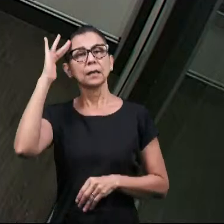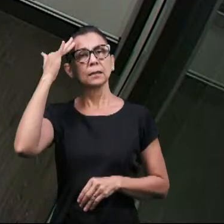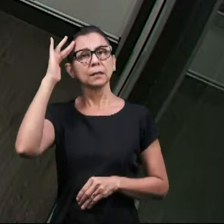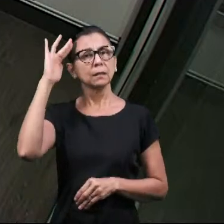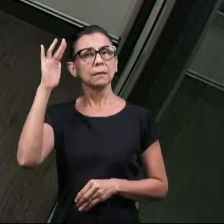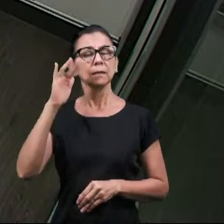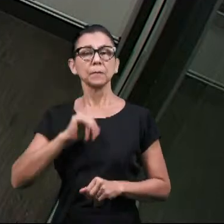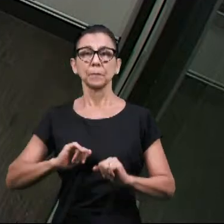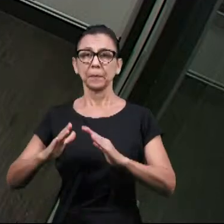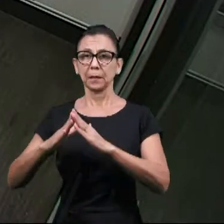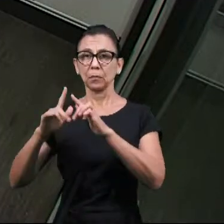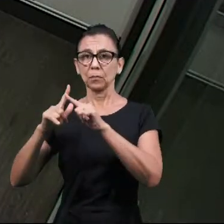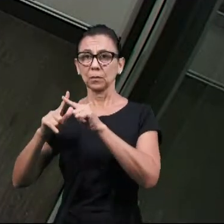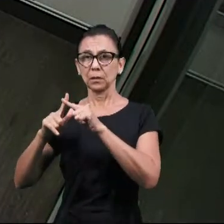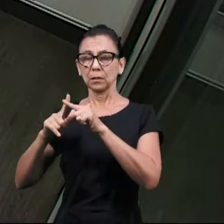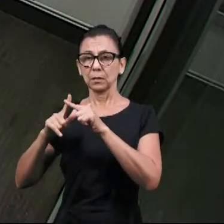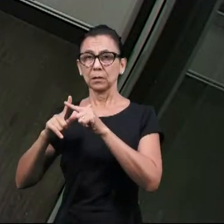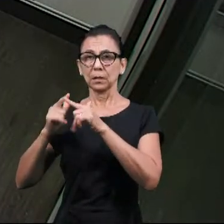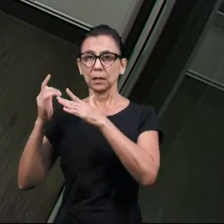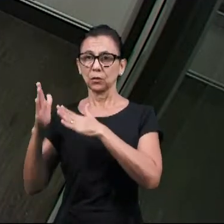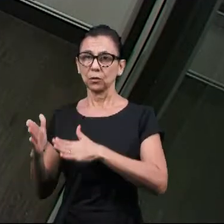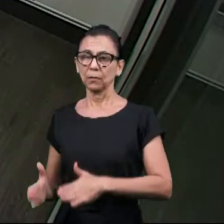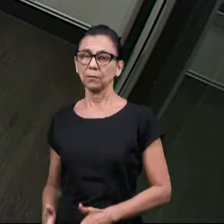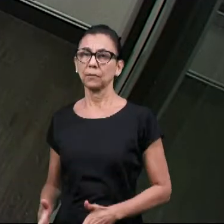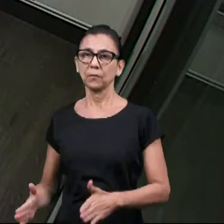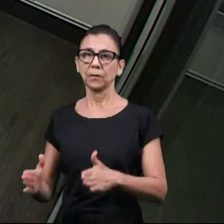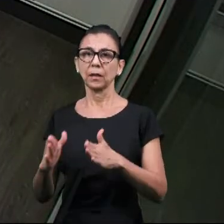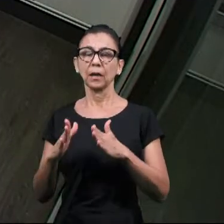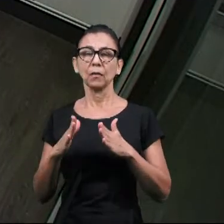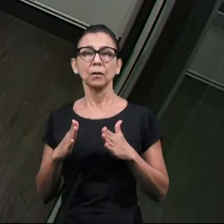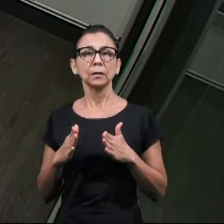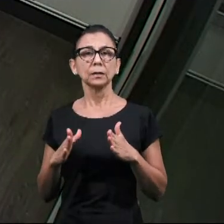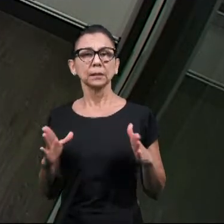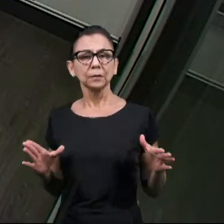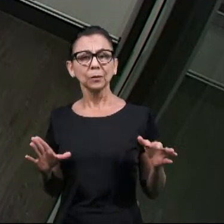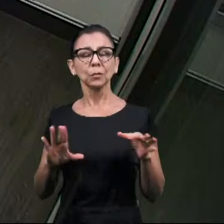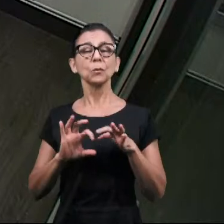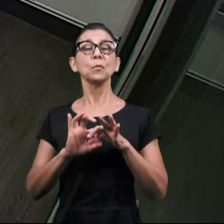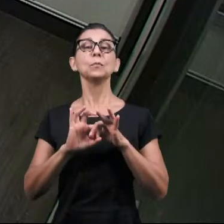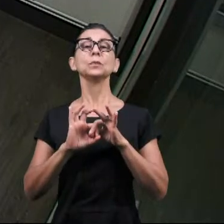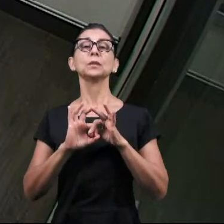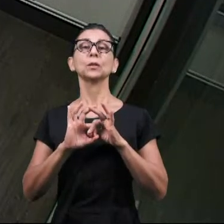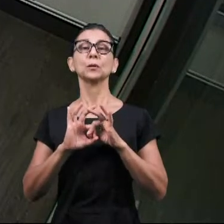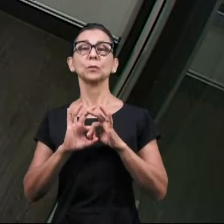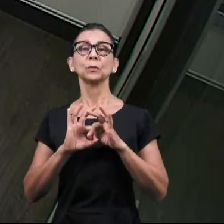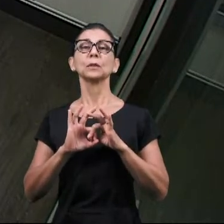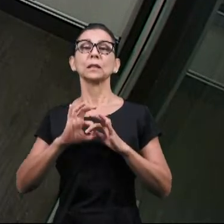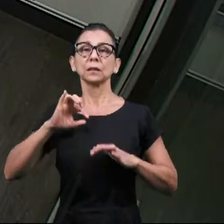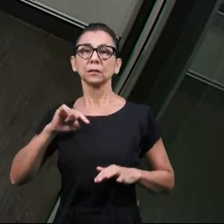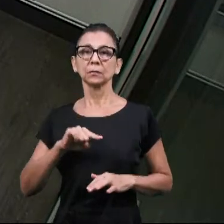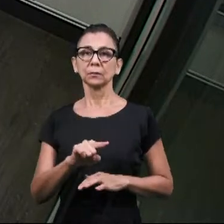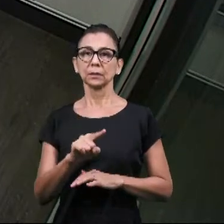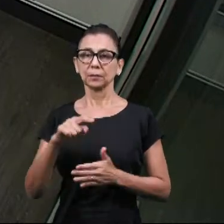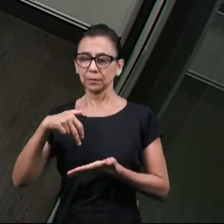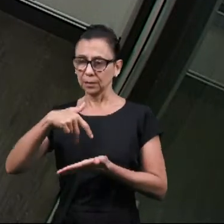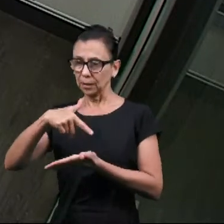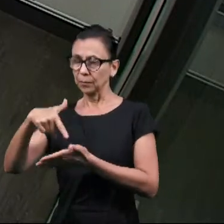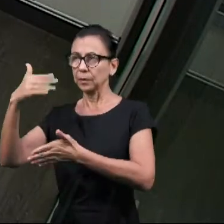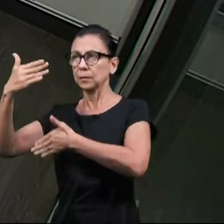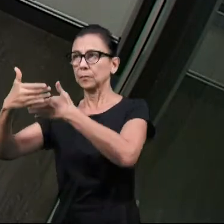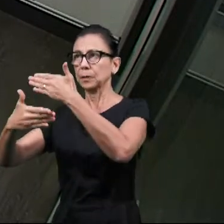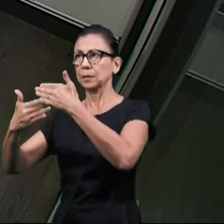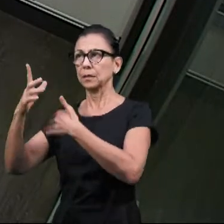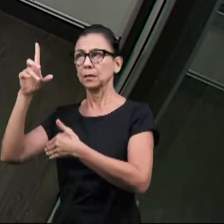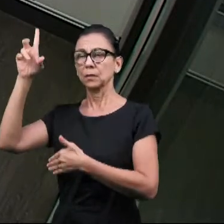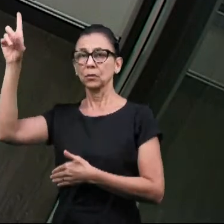possam estar integrados na doutrina que é o principal para que você possa caminhar e Alcançar aquilo que é o projeto de